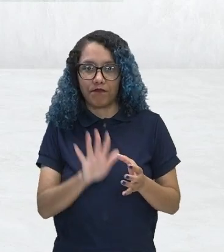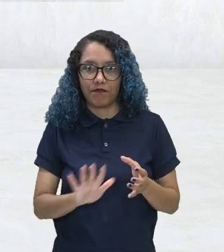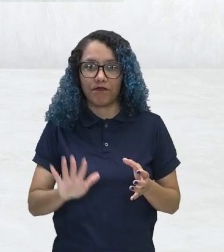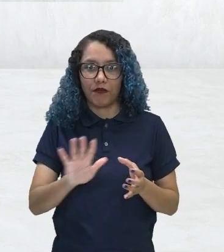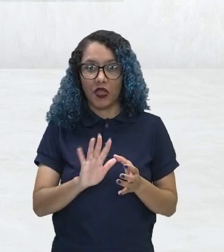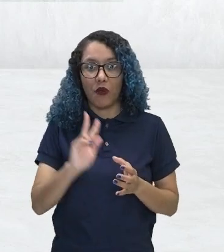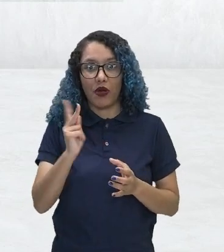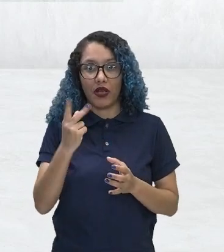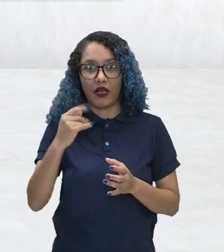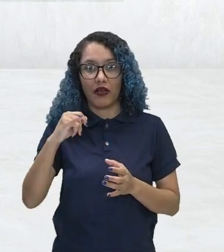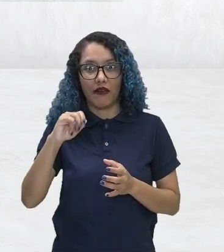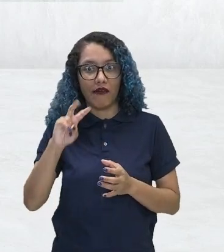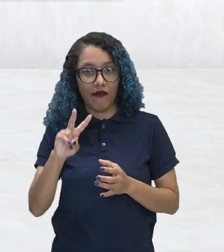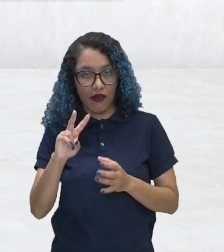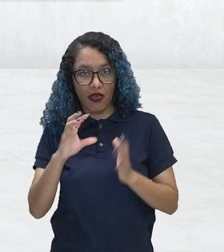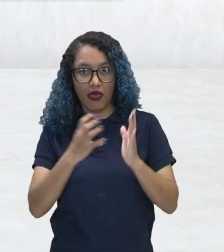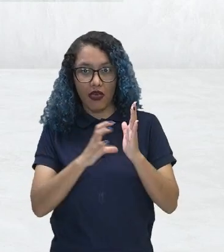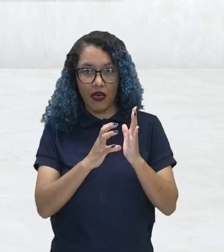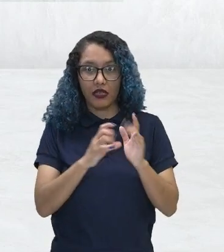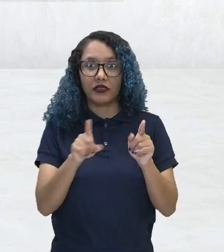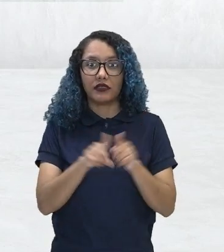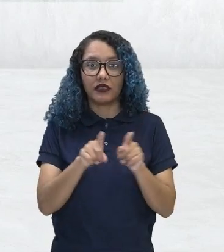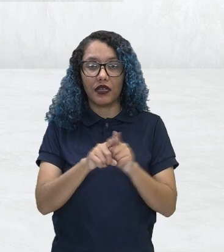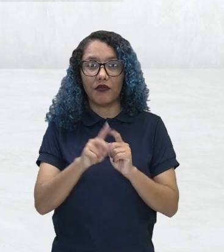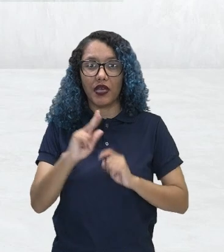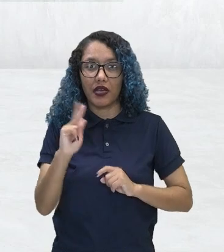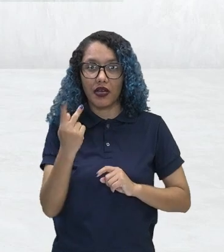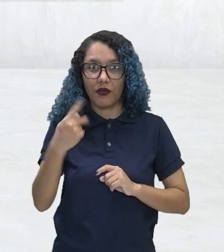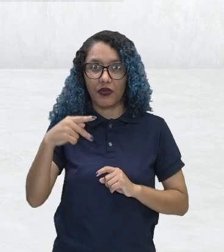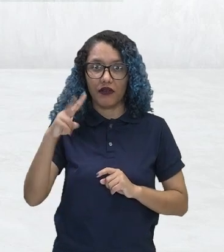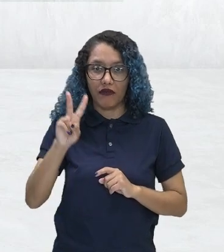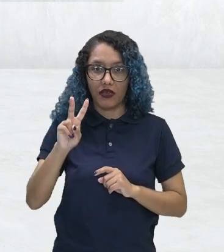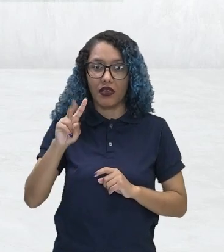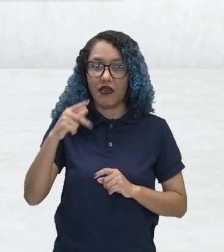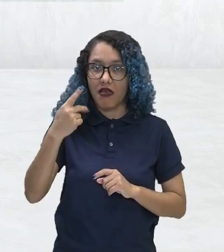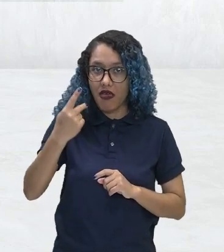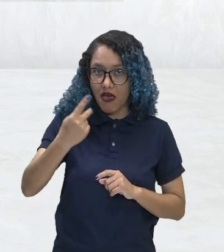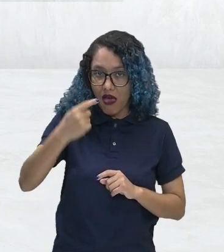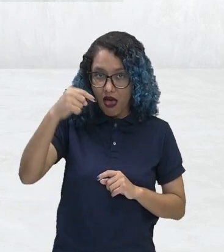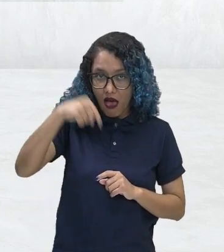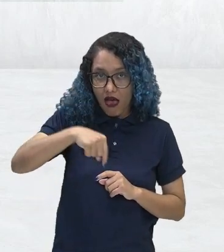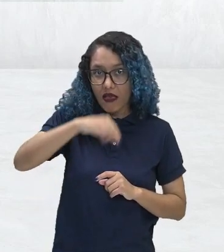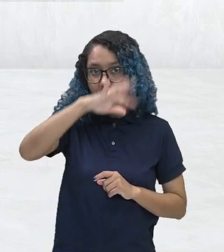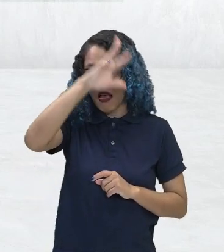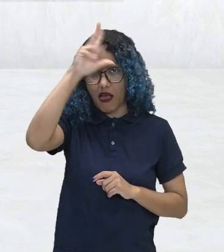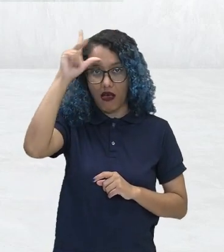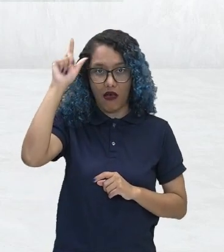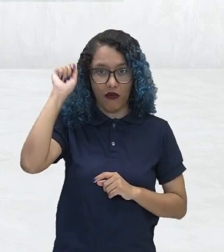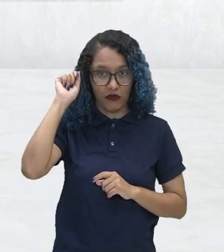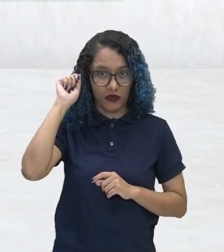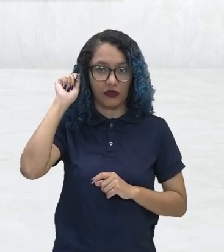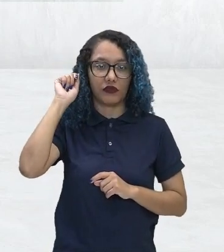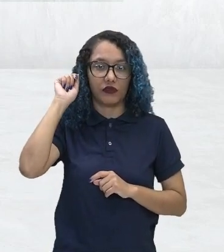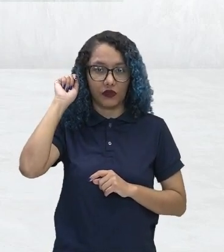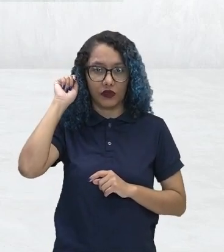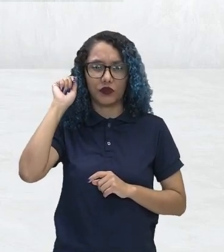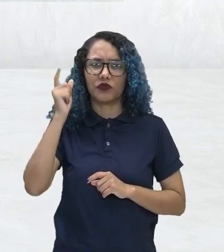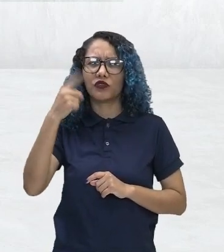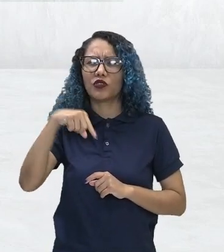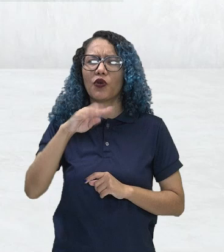HIV/AIDS e HPV no Amazonas. Você sabe o que é o